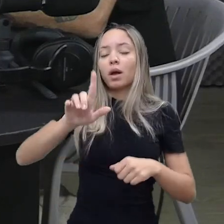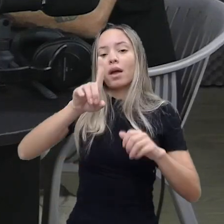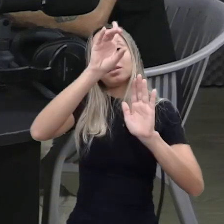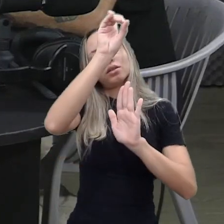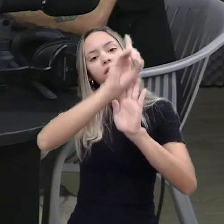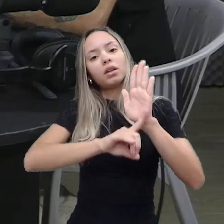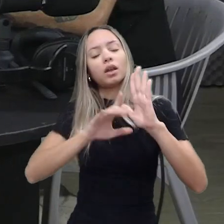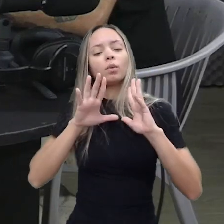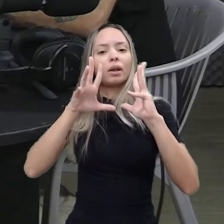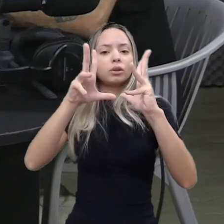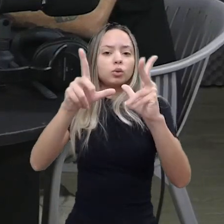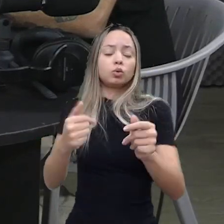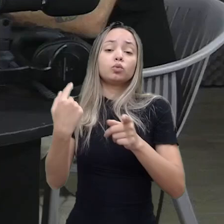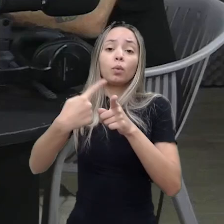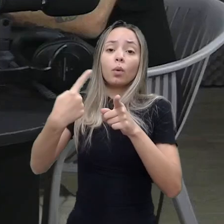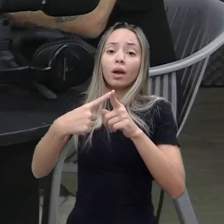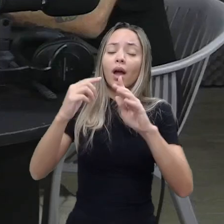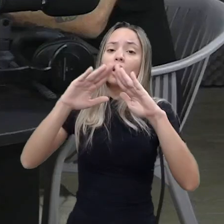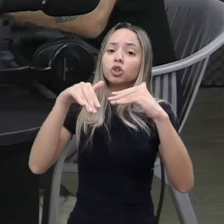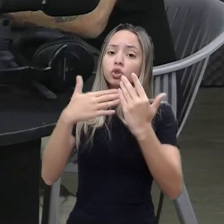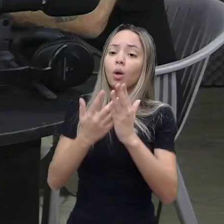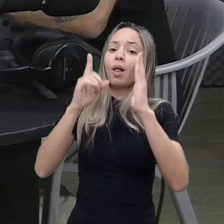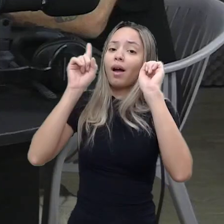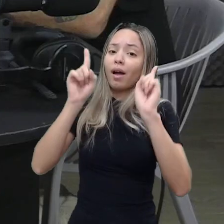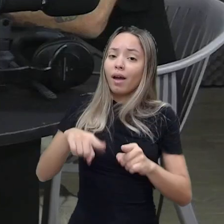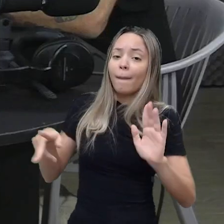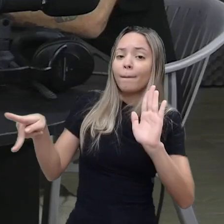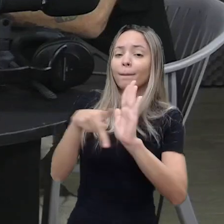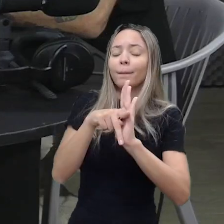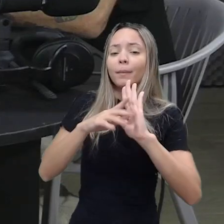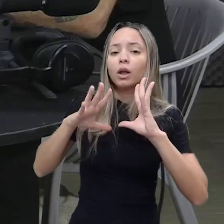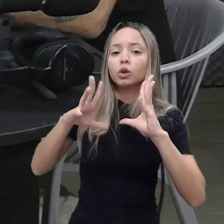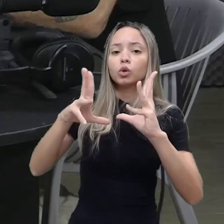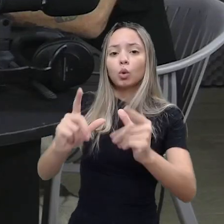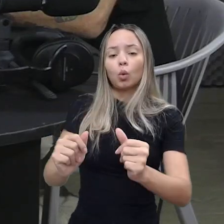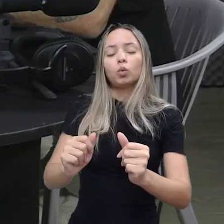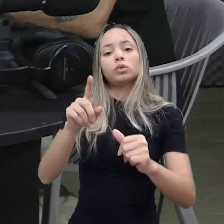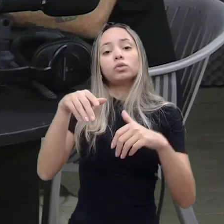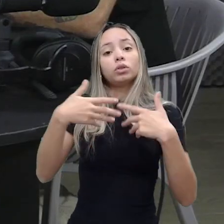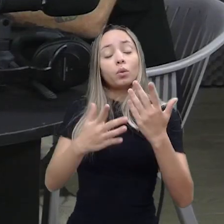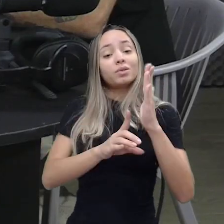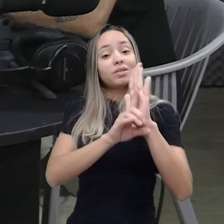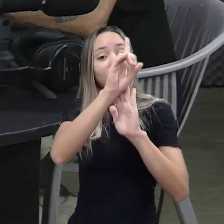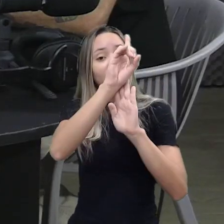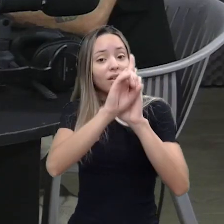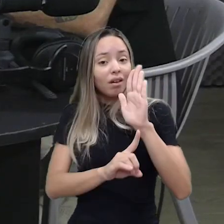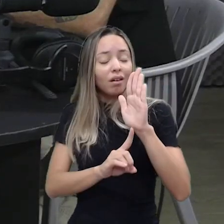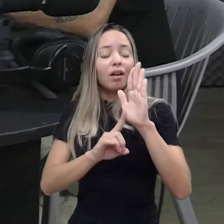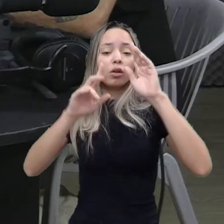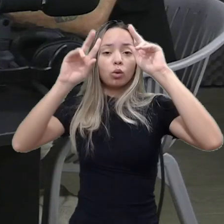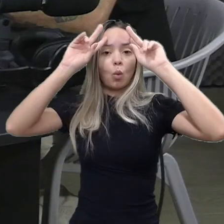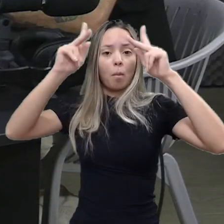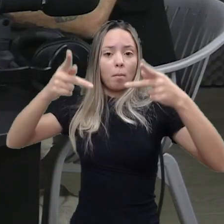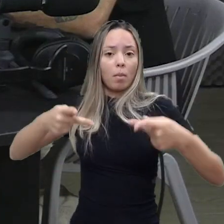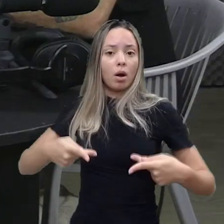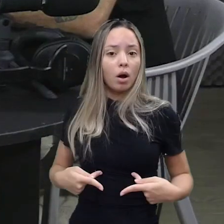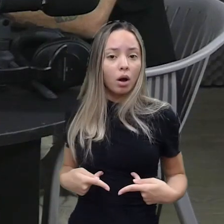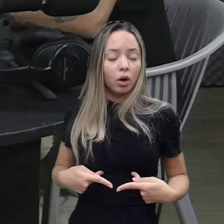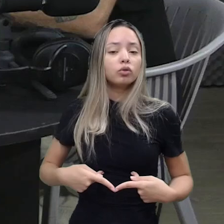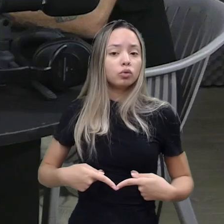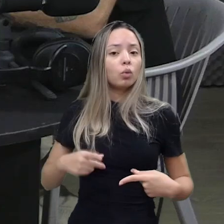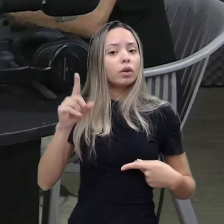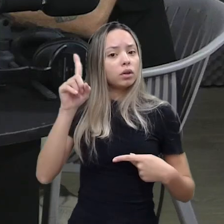A escola não é para todos. Então, esse direito humano, que passa a ser um direito constitucional no